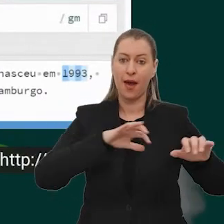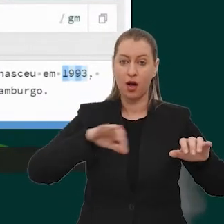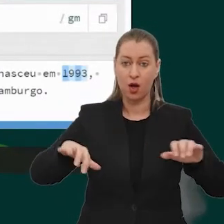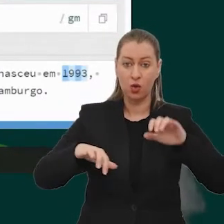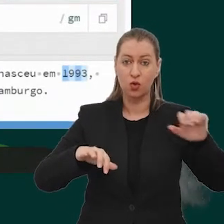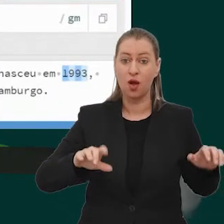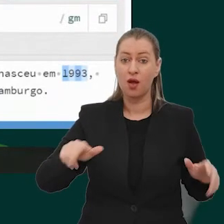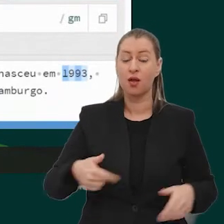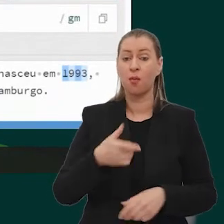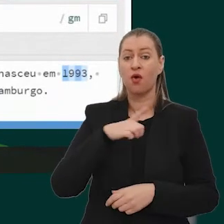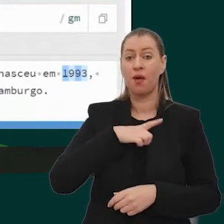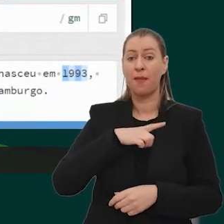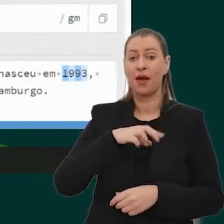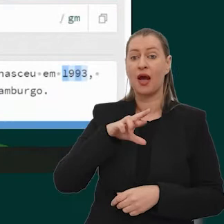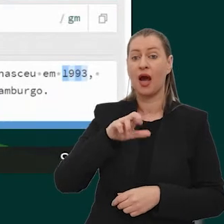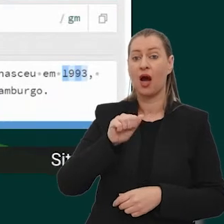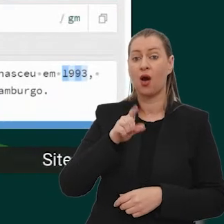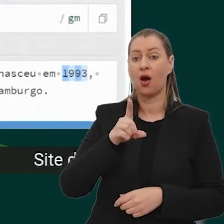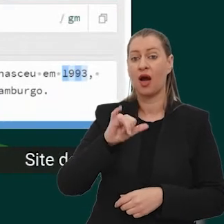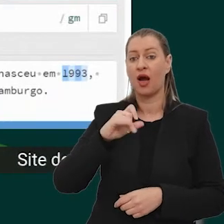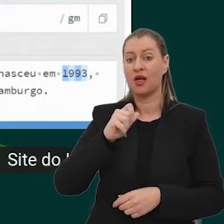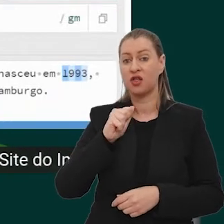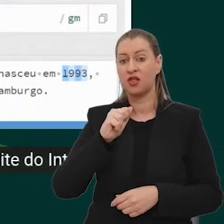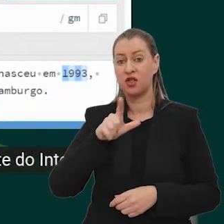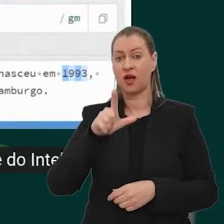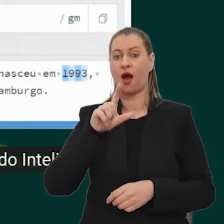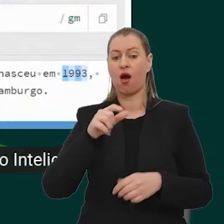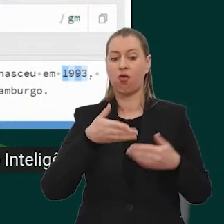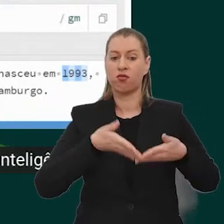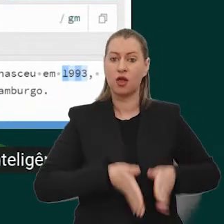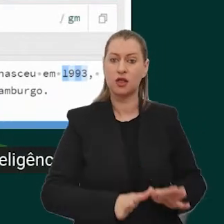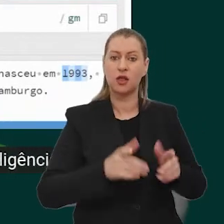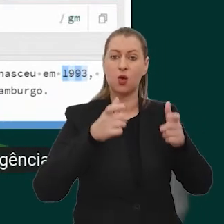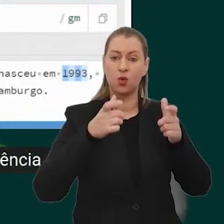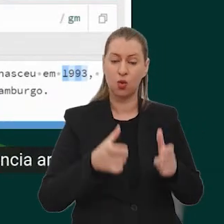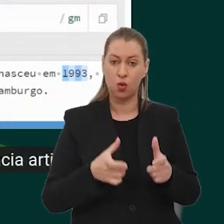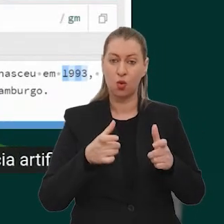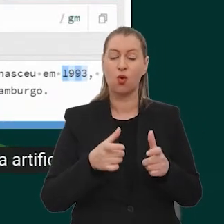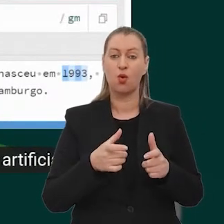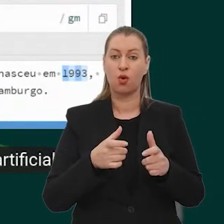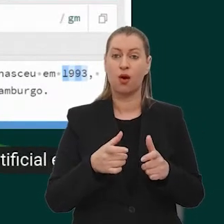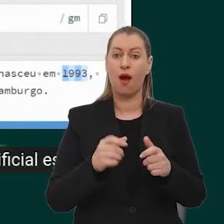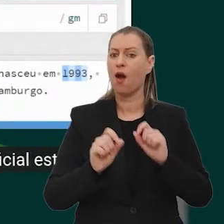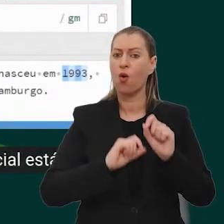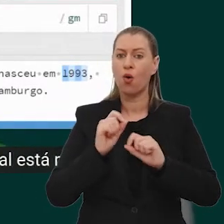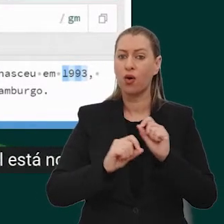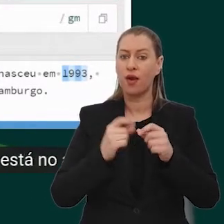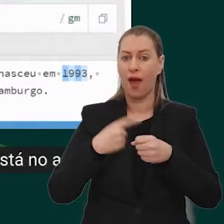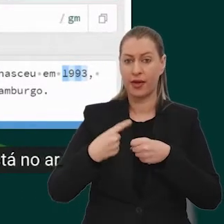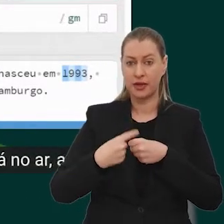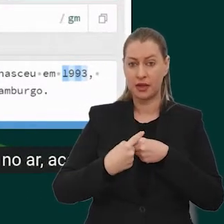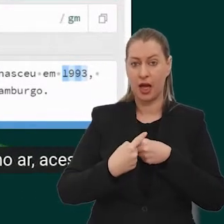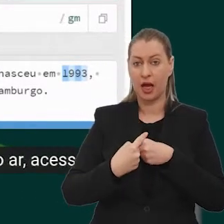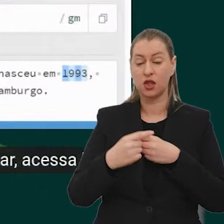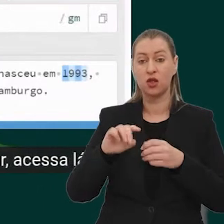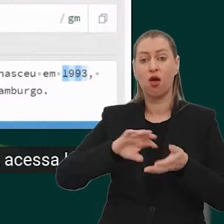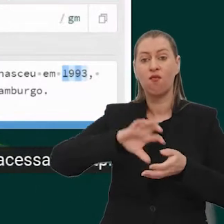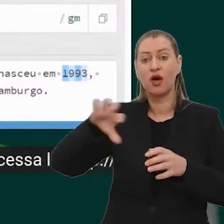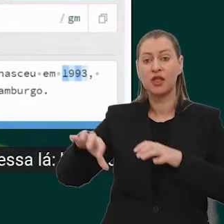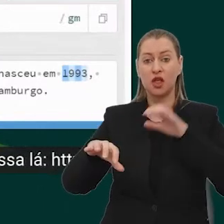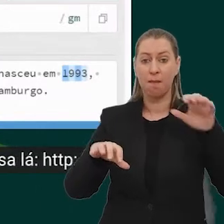os radicais. Ok, nasceu em um lugar e esse lugar é uma cidade. Então ele vai